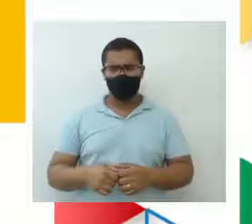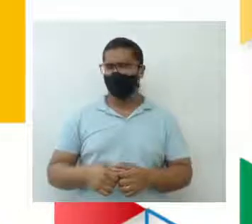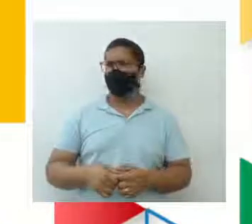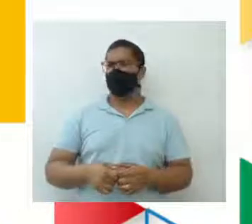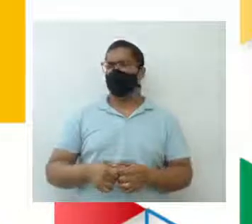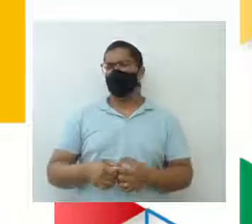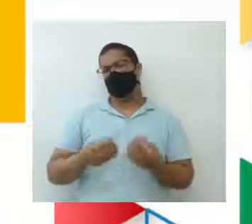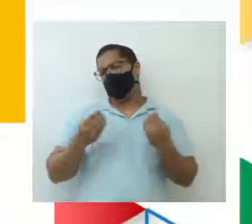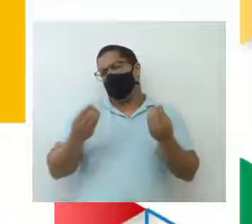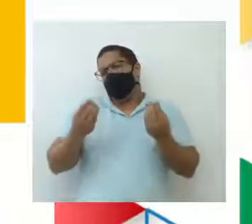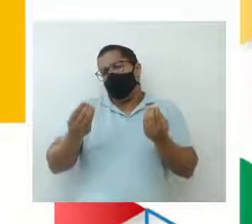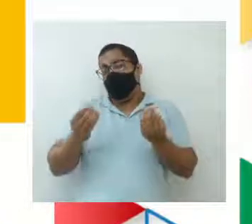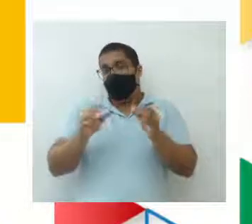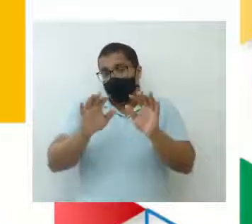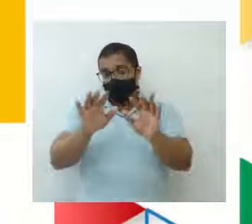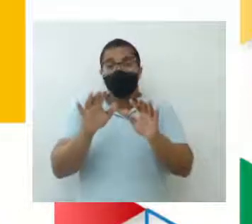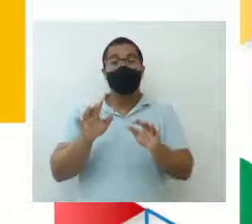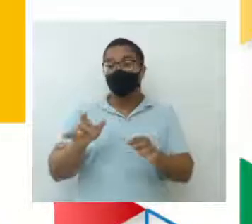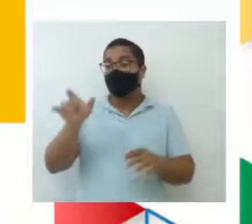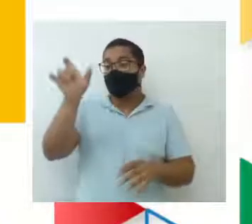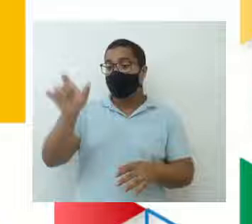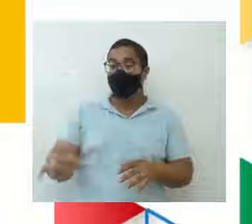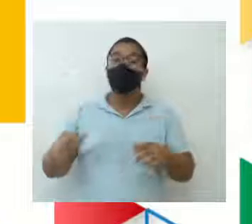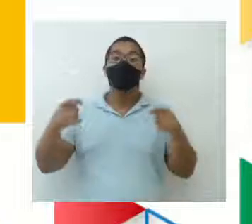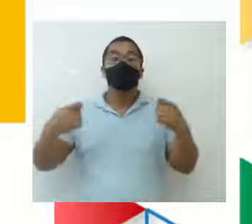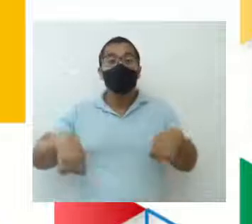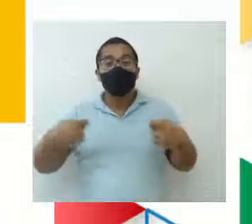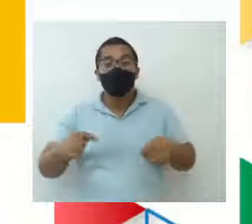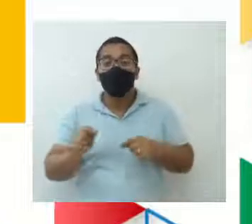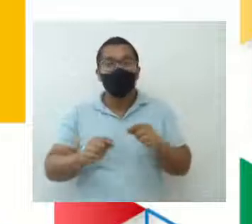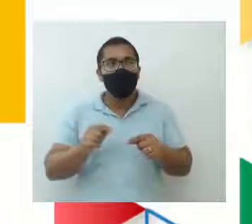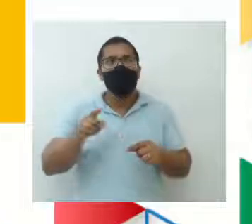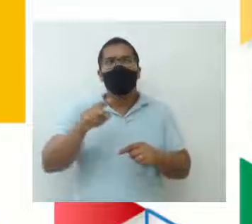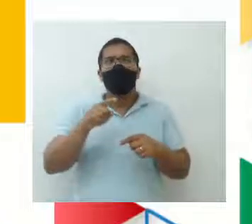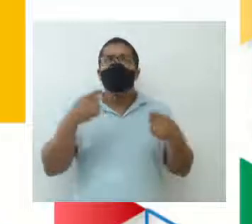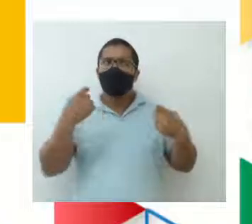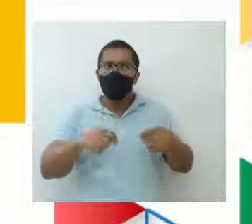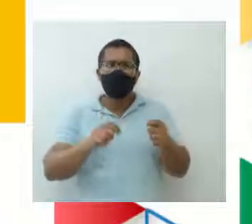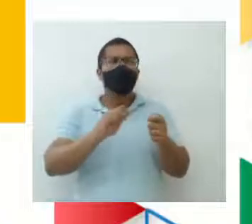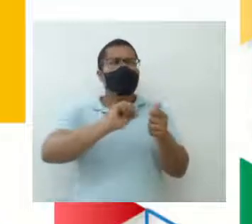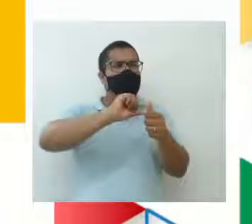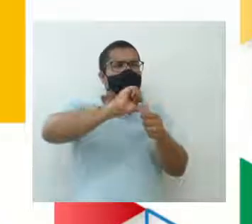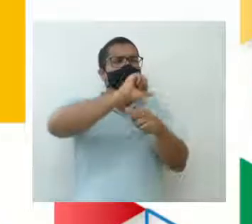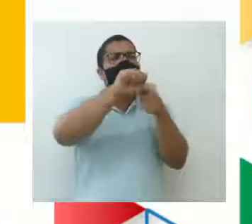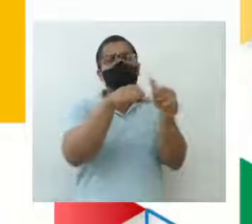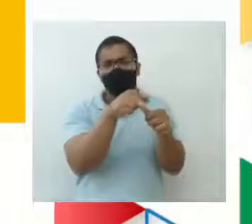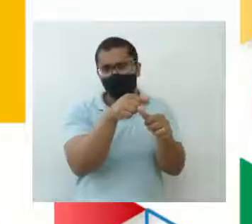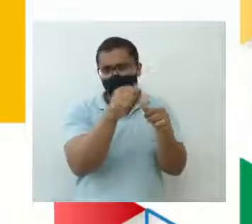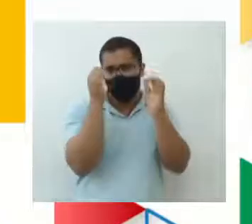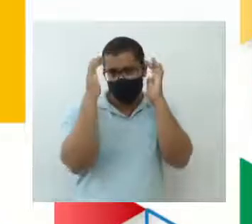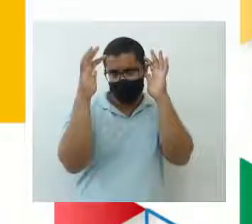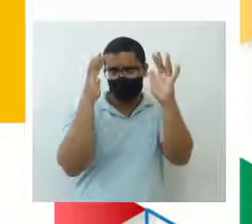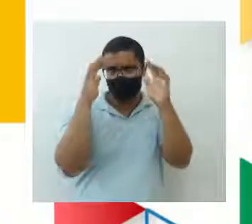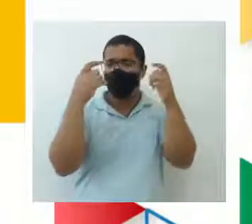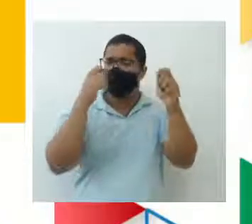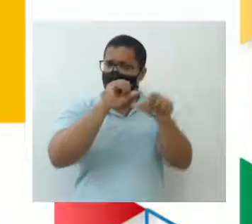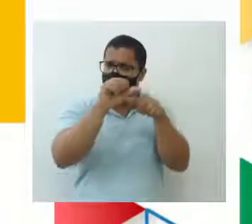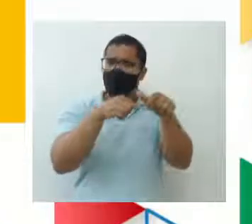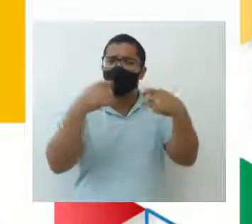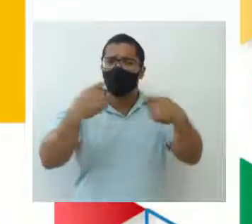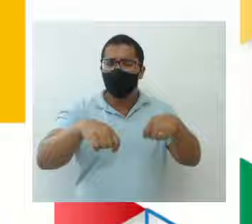Para ele, era preciso refundar a filosofia e estabelecer